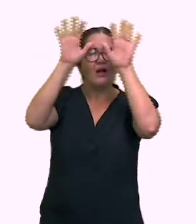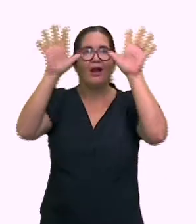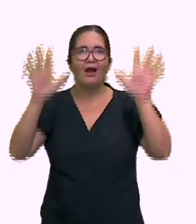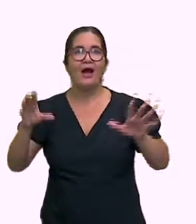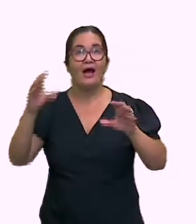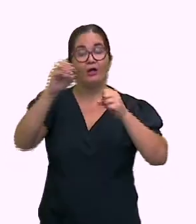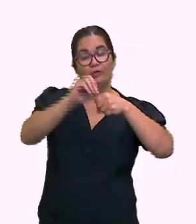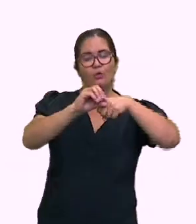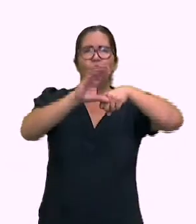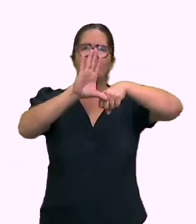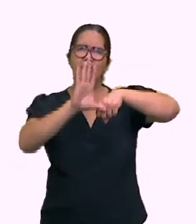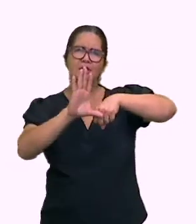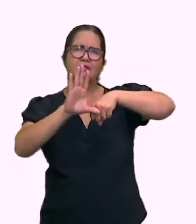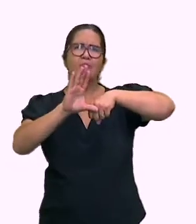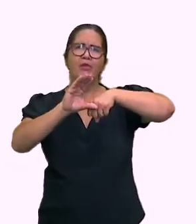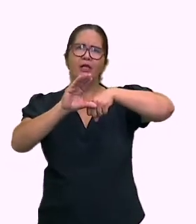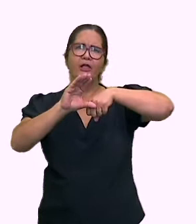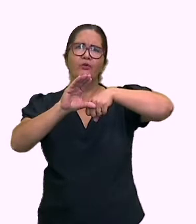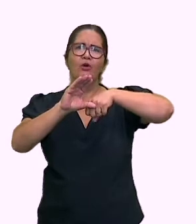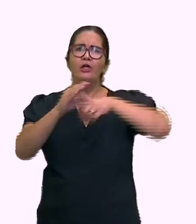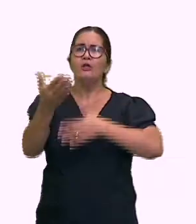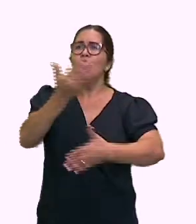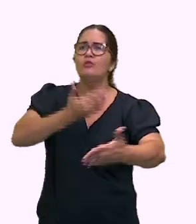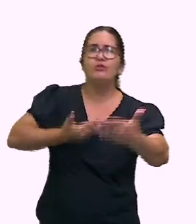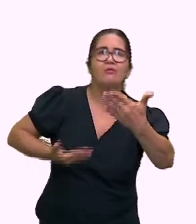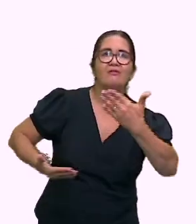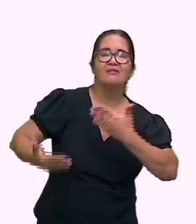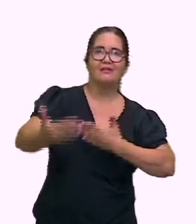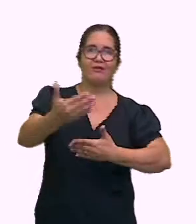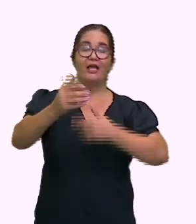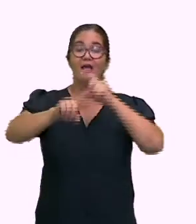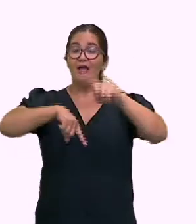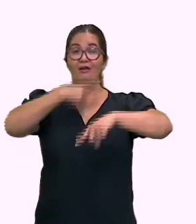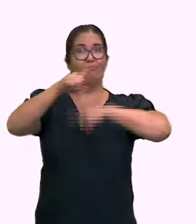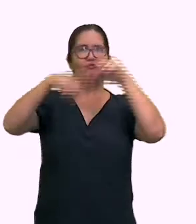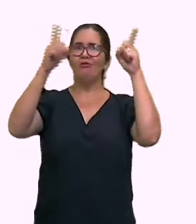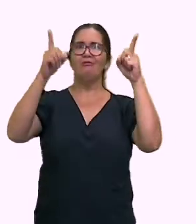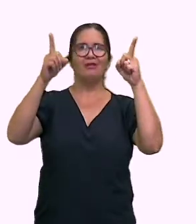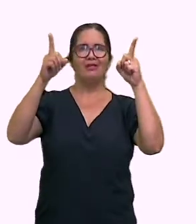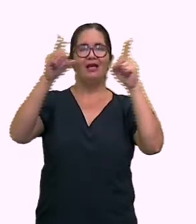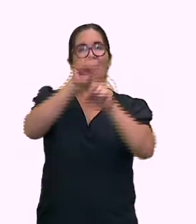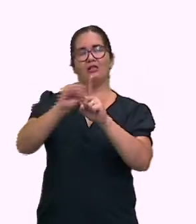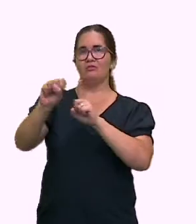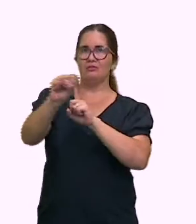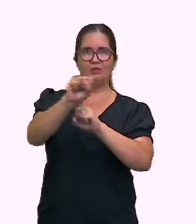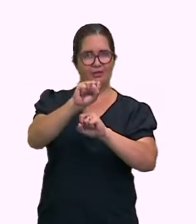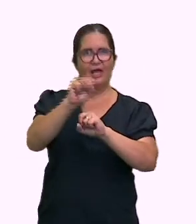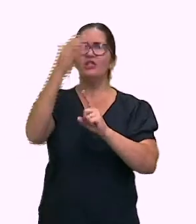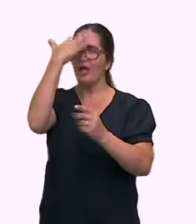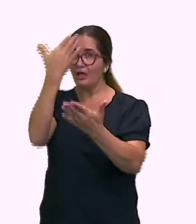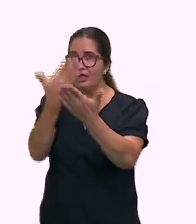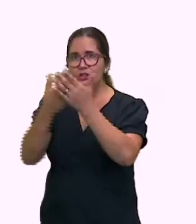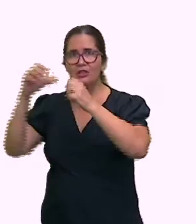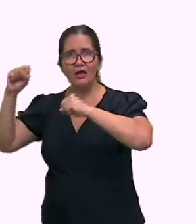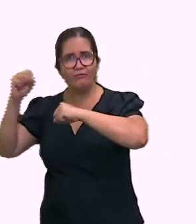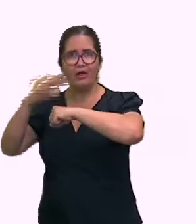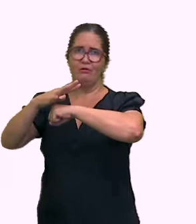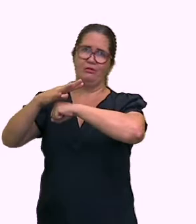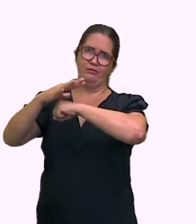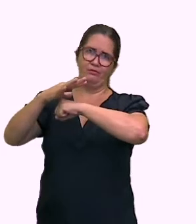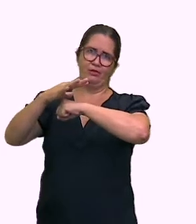formasse boas ações, boas criações. Neste ambiente, ocorre um